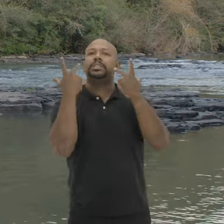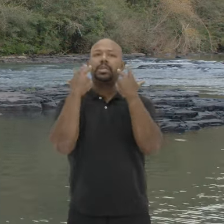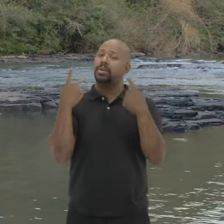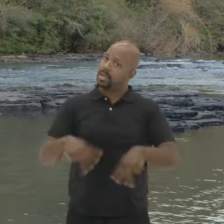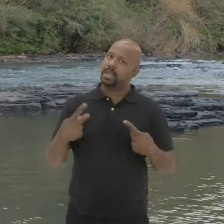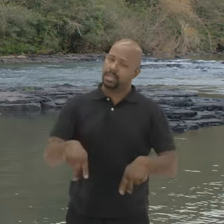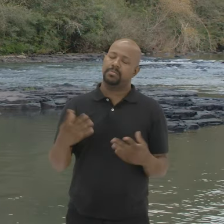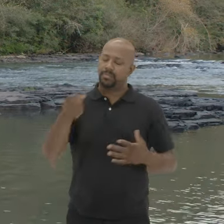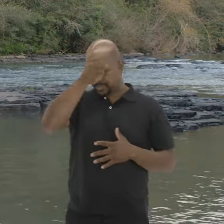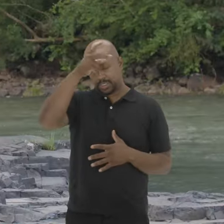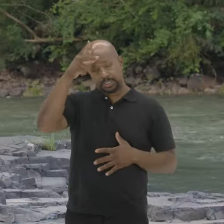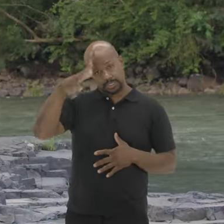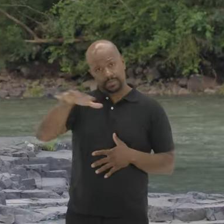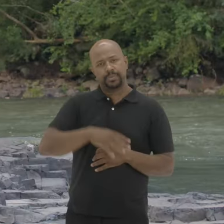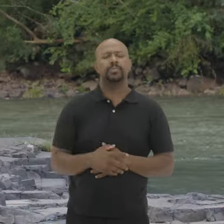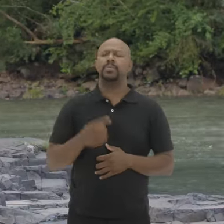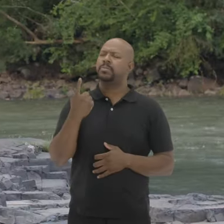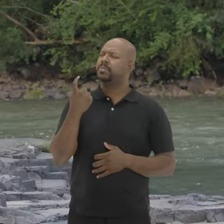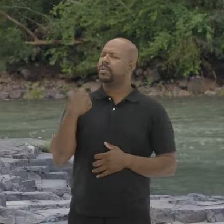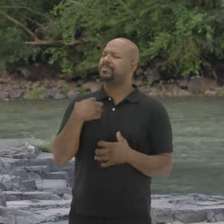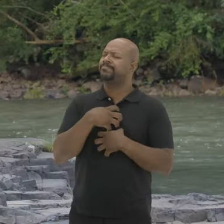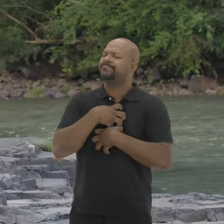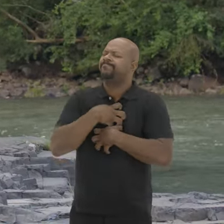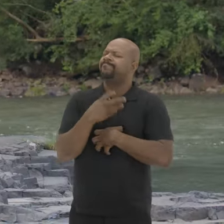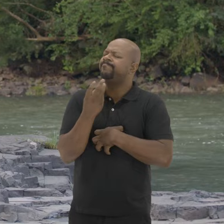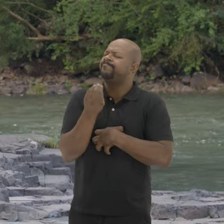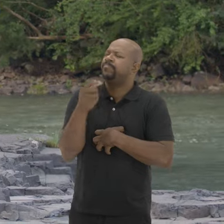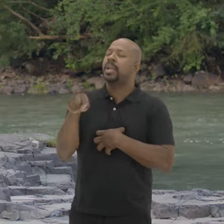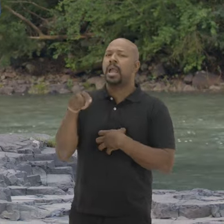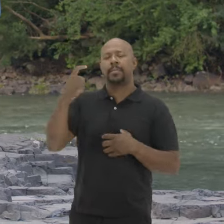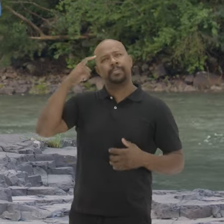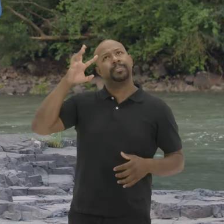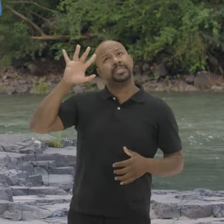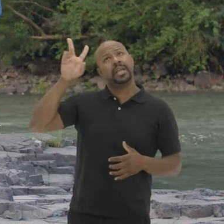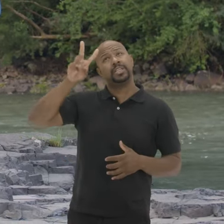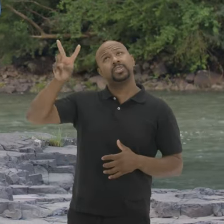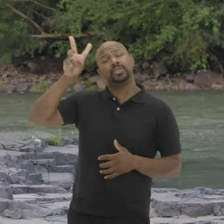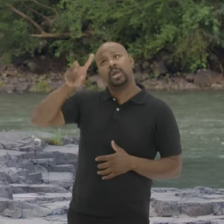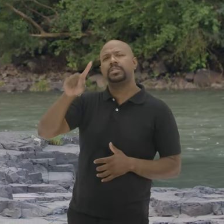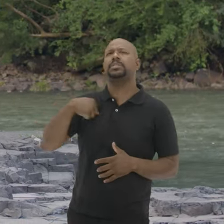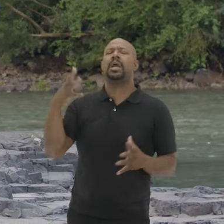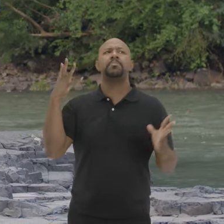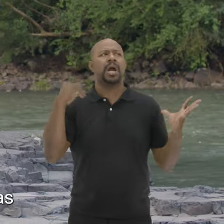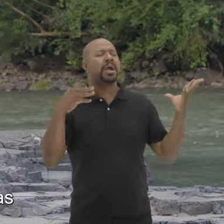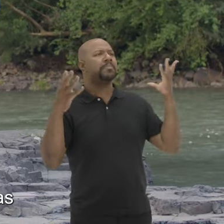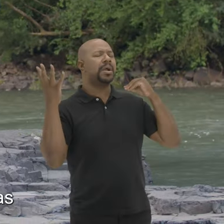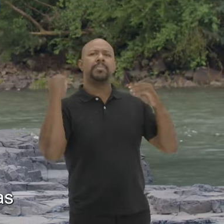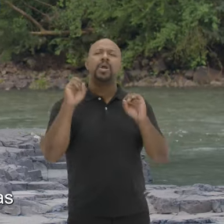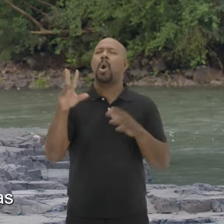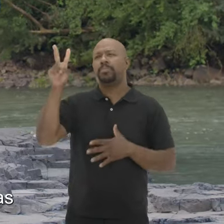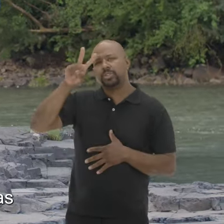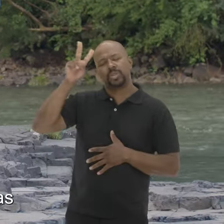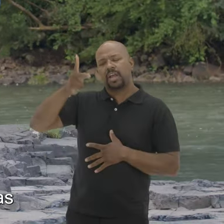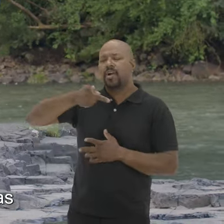aqui do município e uma coisa que mexe comigo assim da viagem é pensar nas histórias que a gente ouviu e